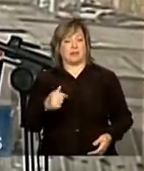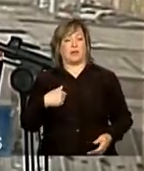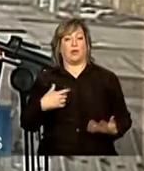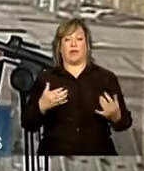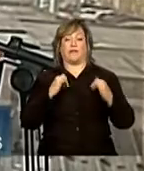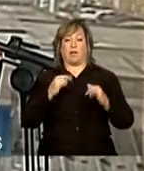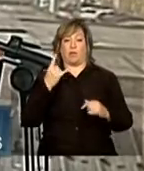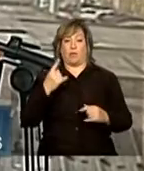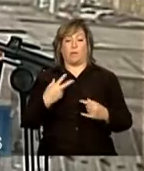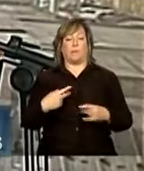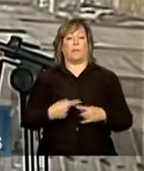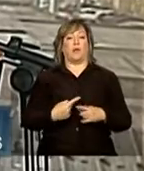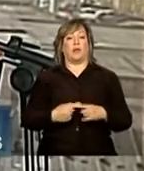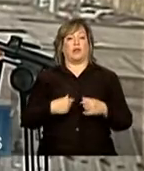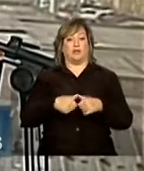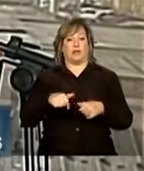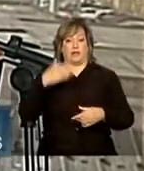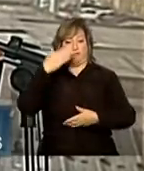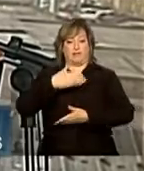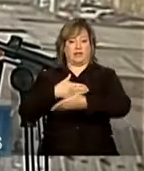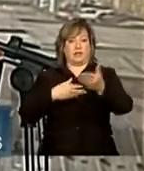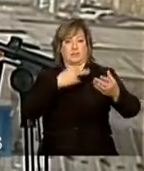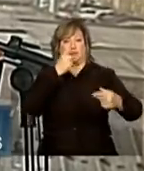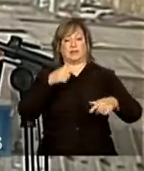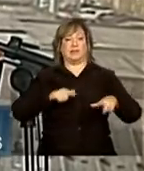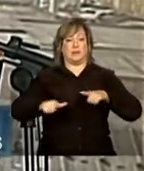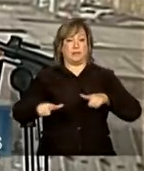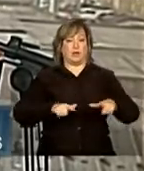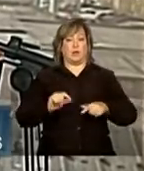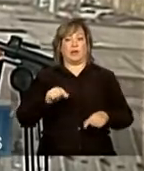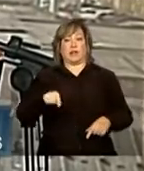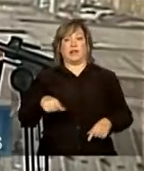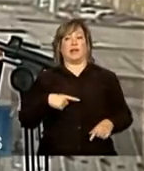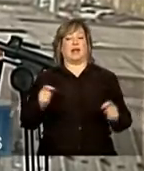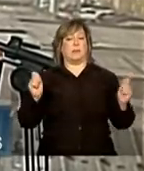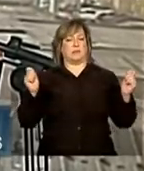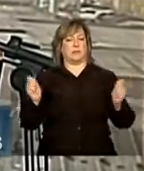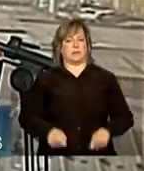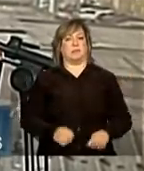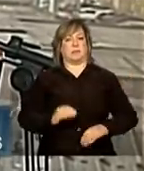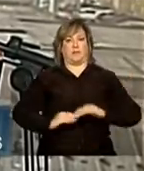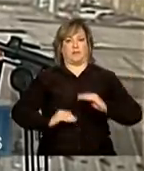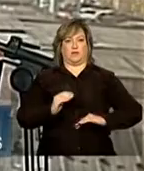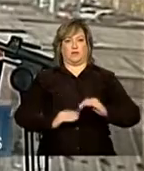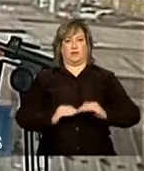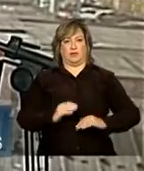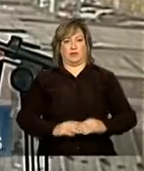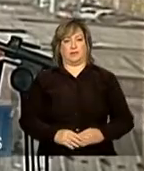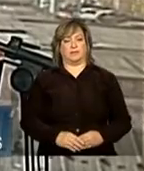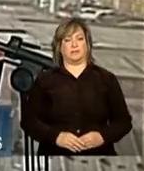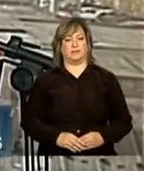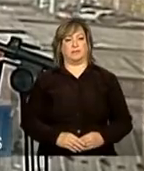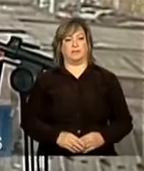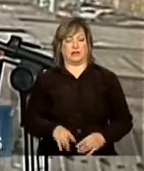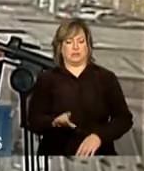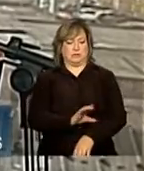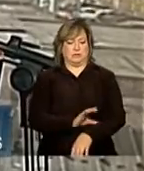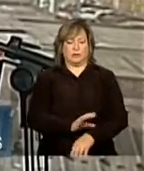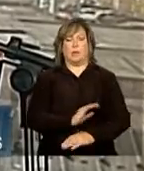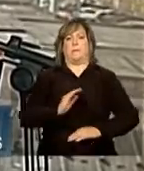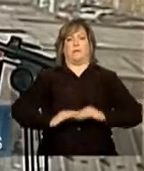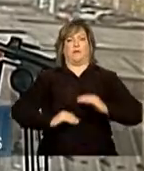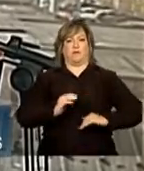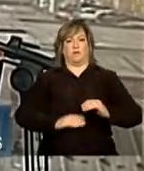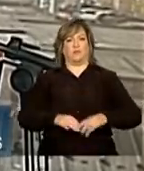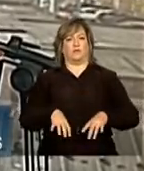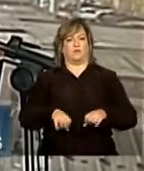porque estou aqui na frente dos trabalhadores, que é a capacitação profissional. Se capacitar